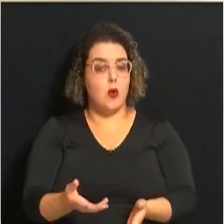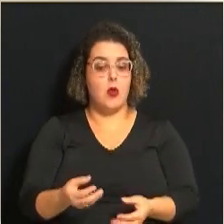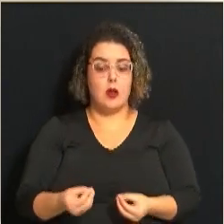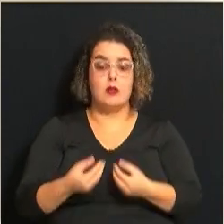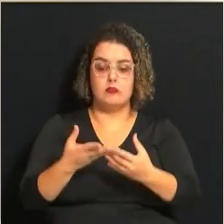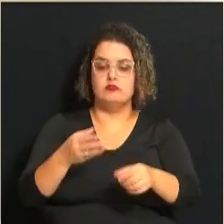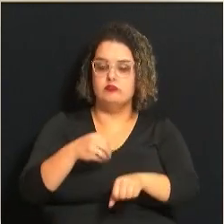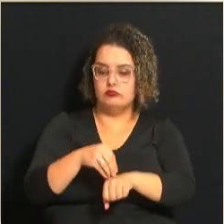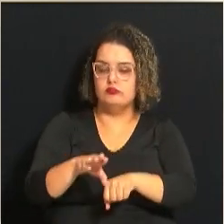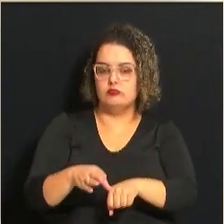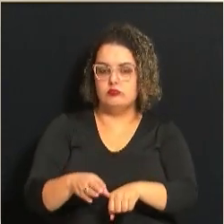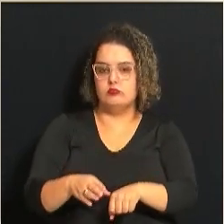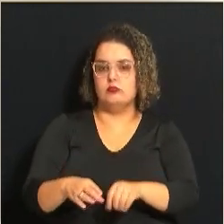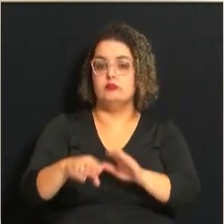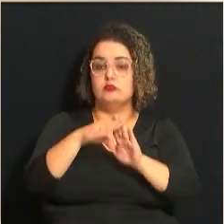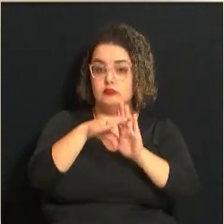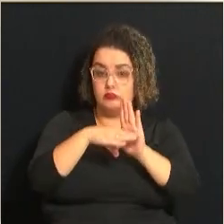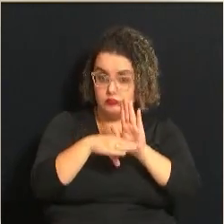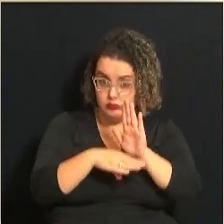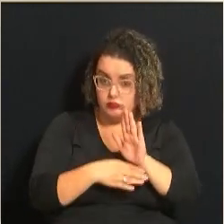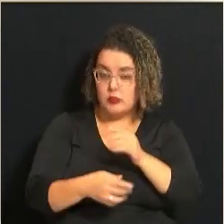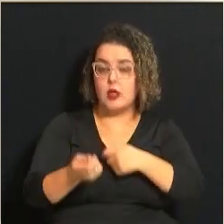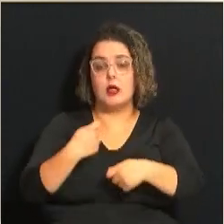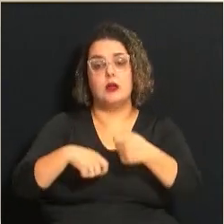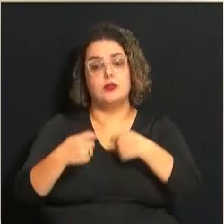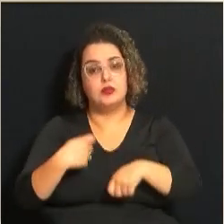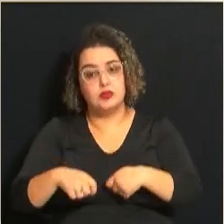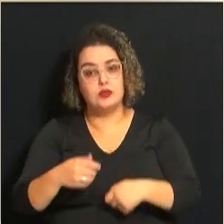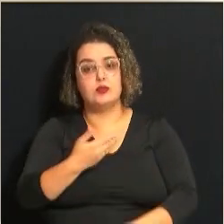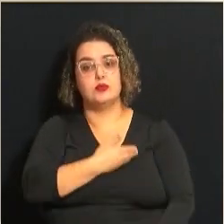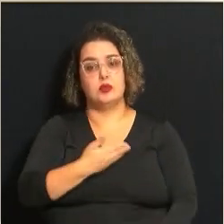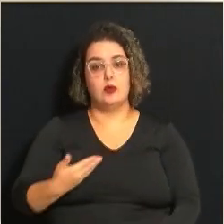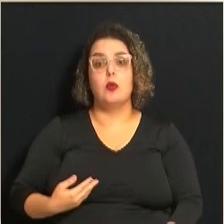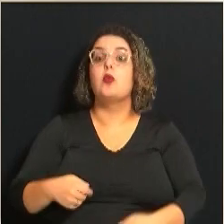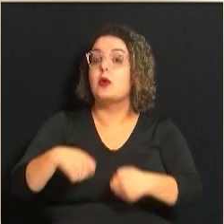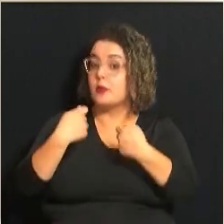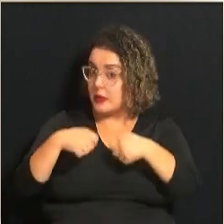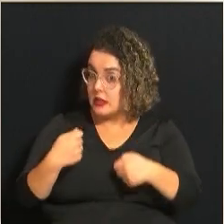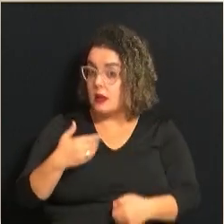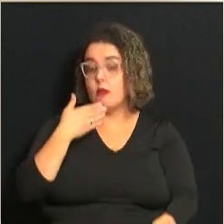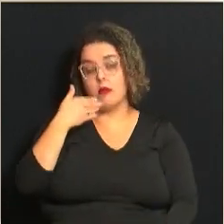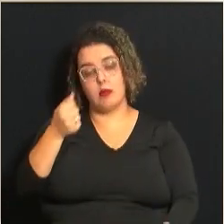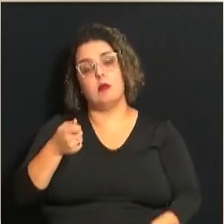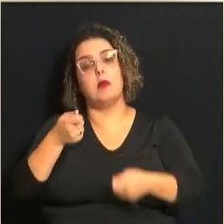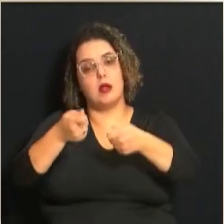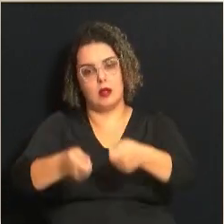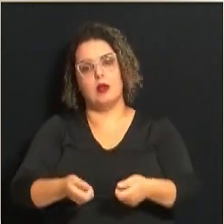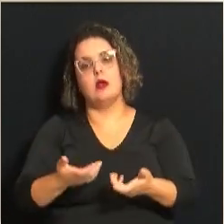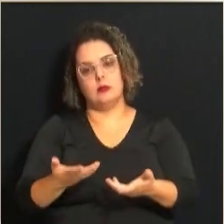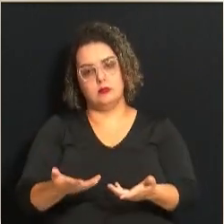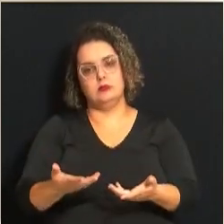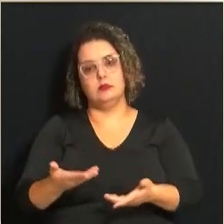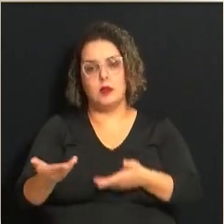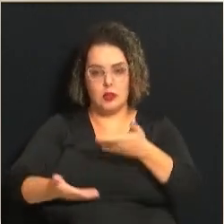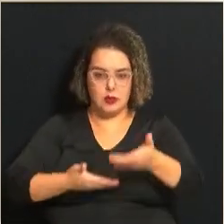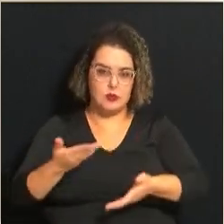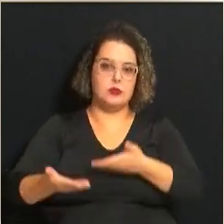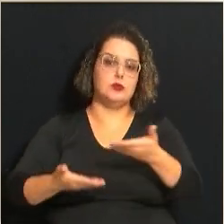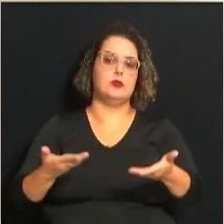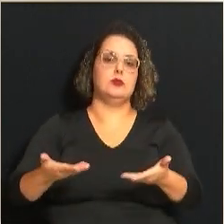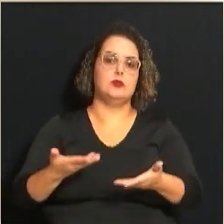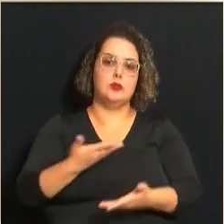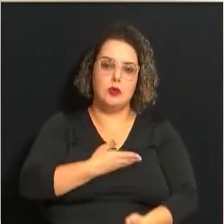encaminhamentos, inclusive para pautar a administração pública do que ela tem que melhorar para poder garantir um serviço público e de